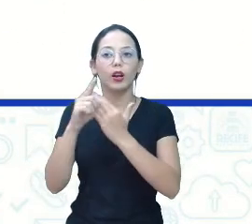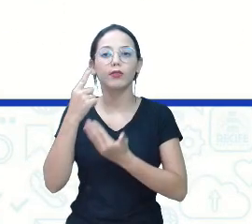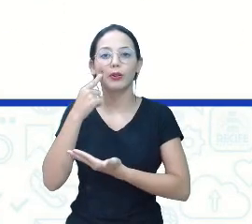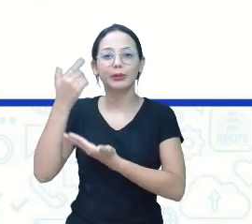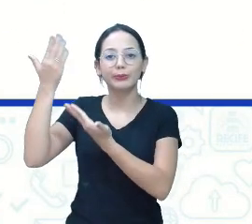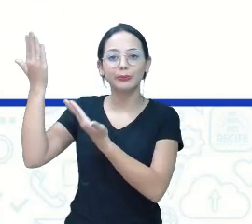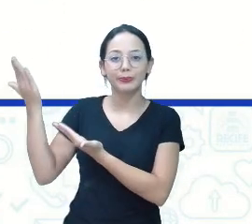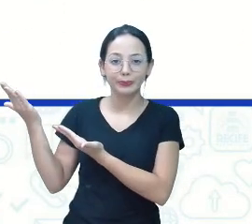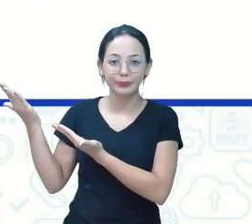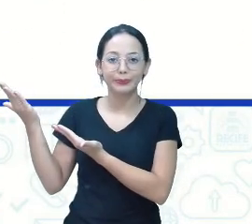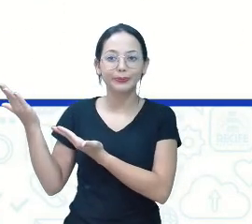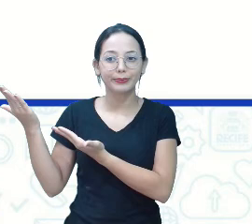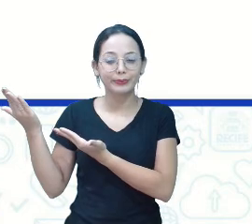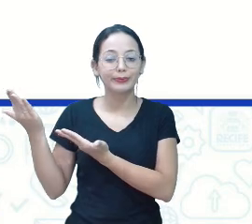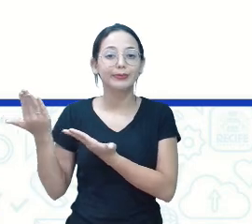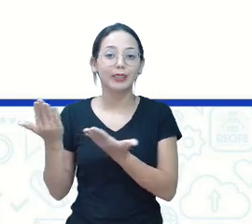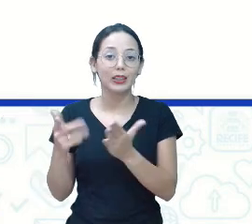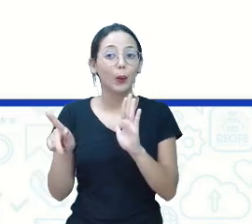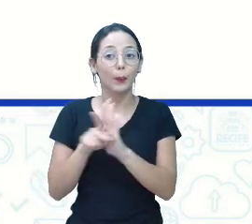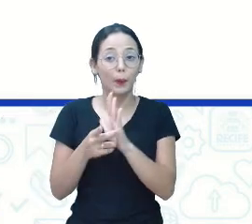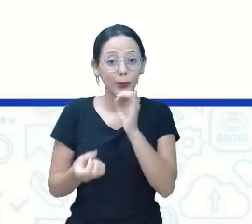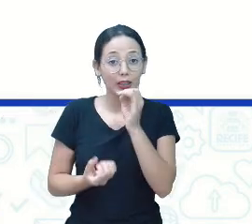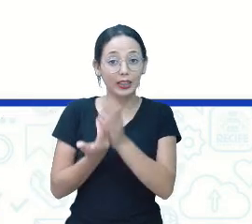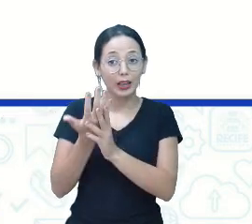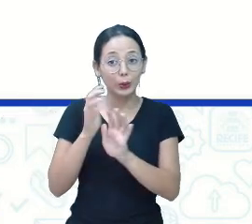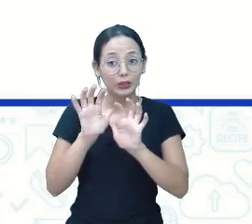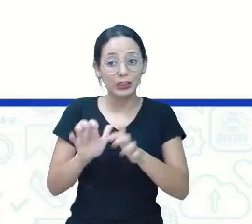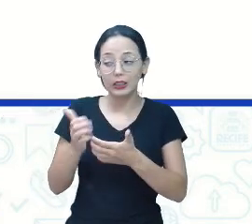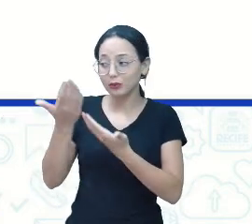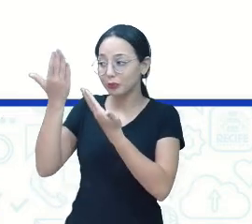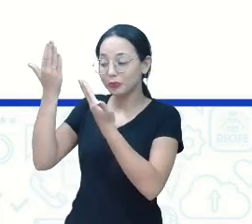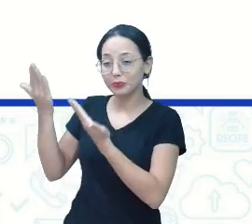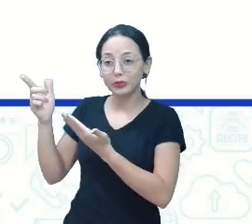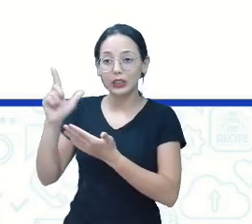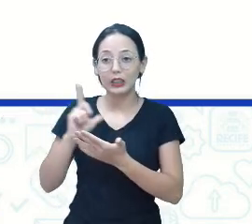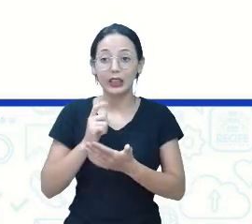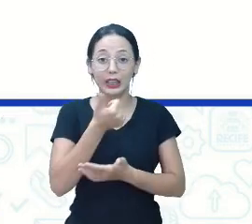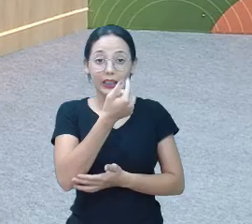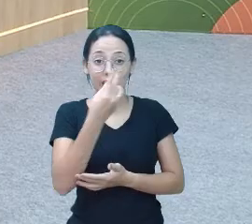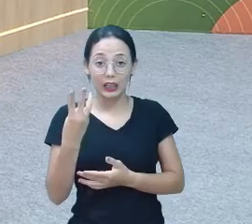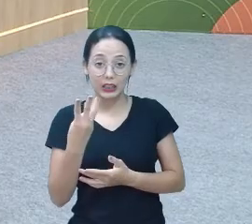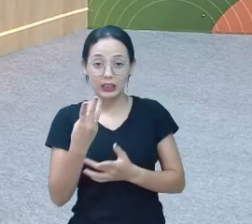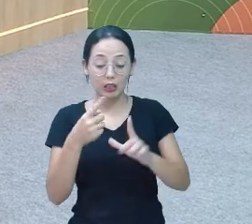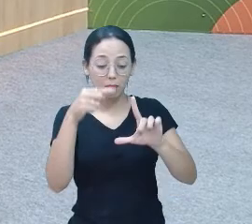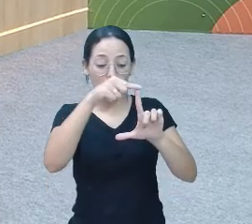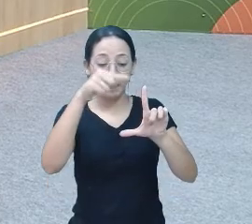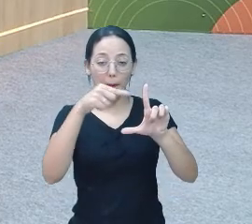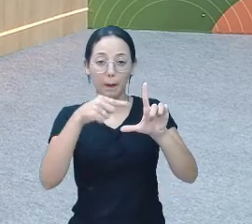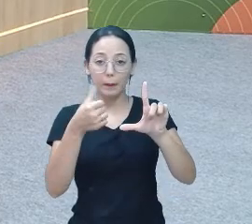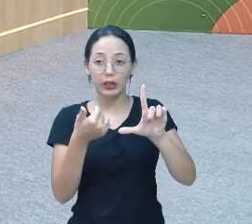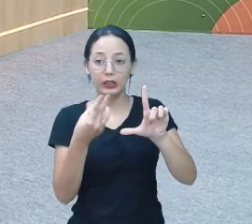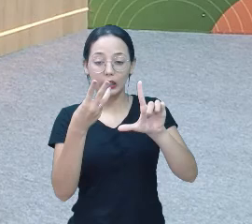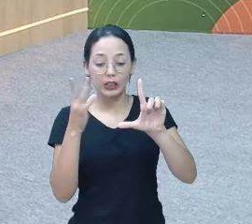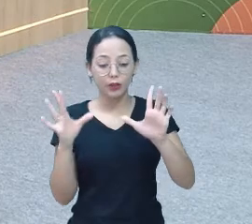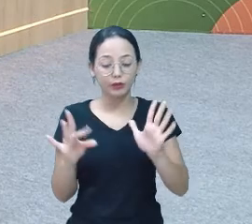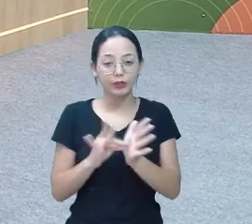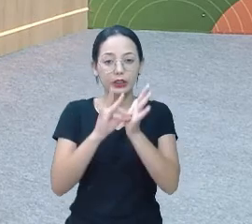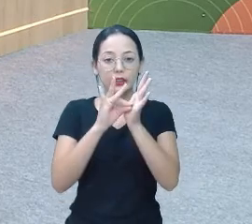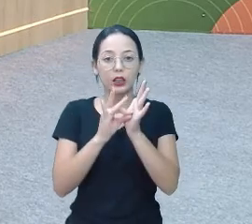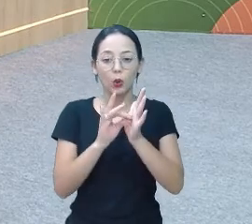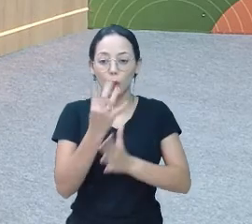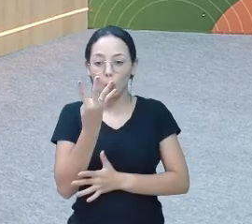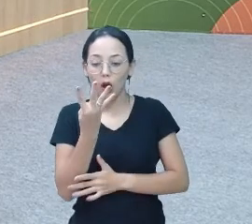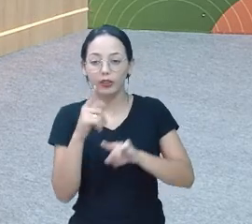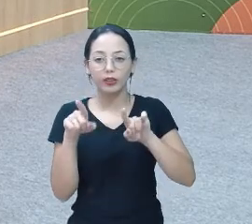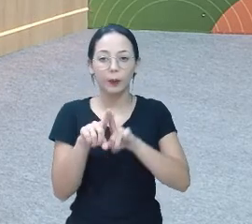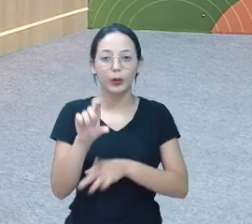ó. E esse triângulo formado dessa maneira, com esses 13 nós, e fixando no quarto e no